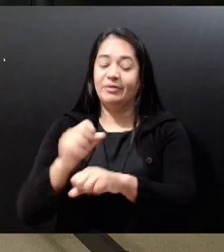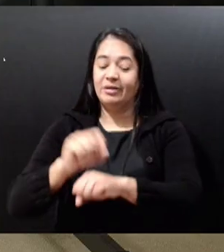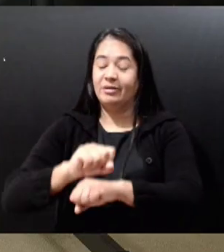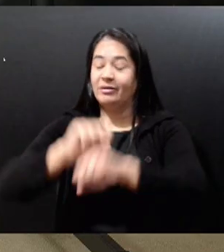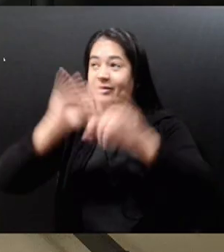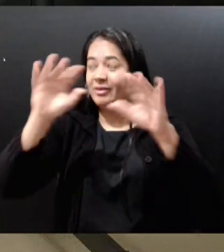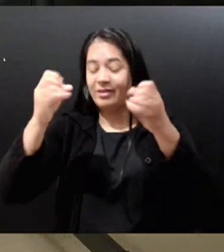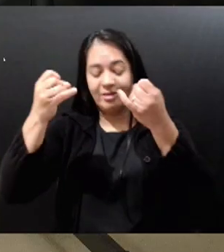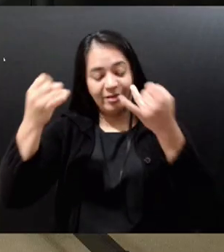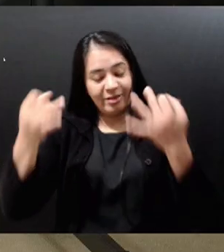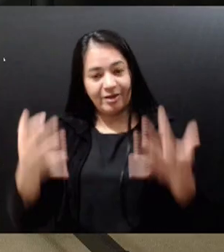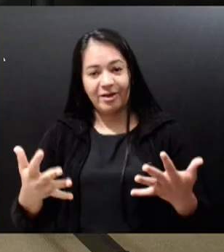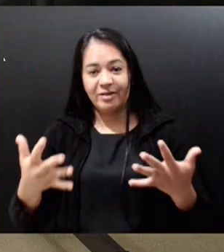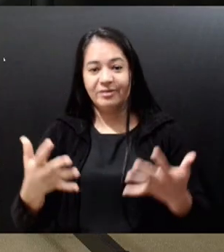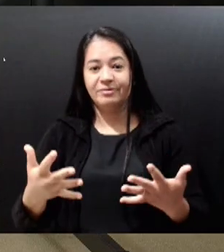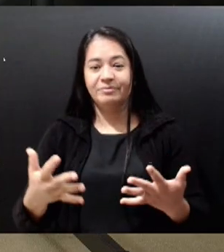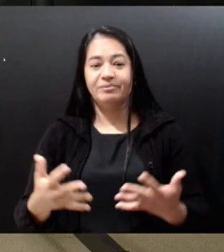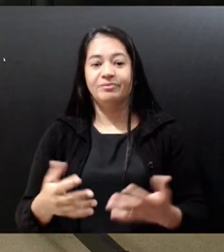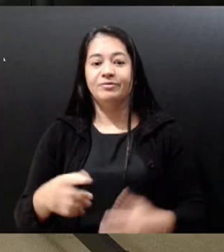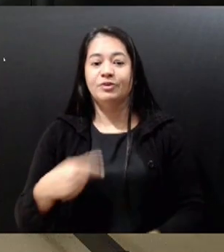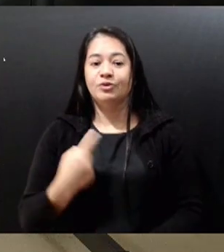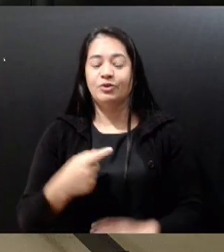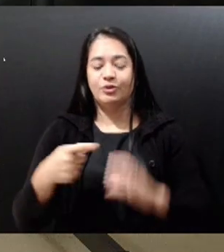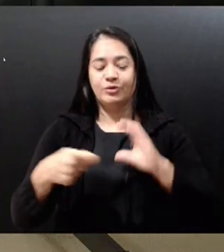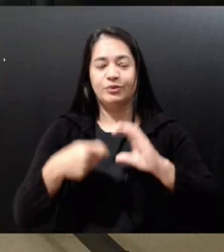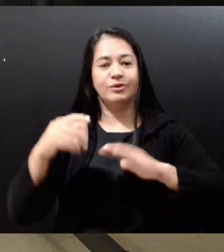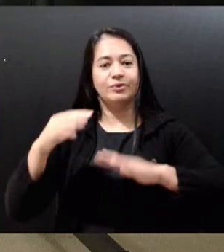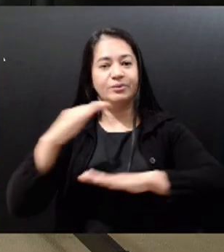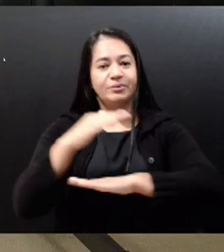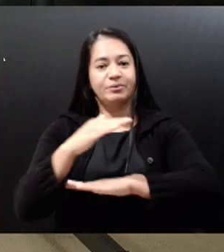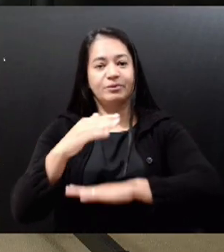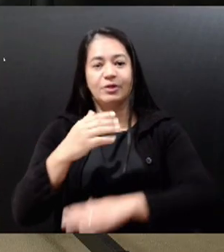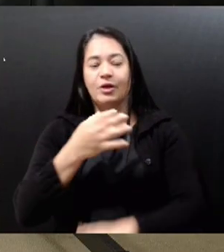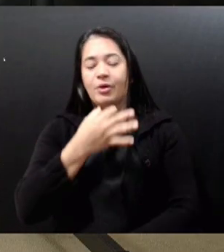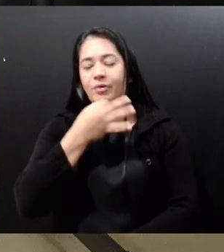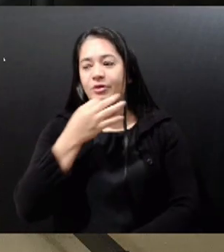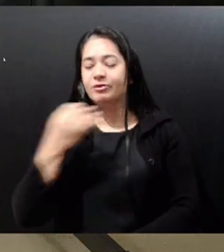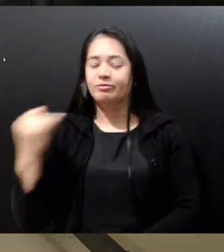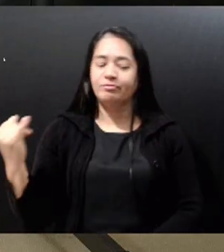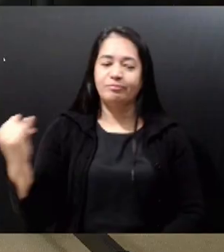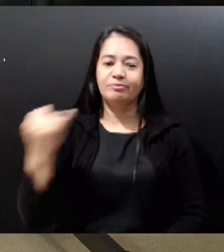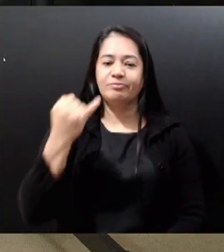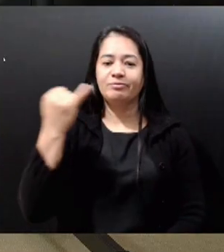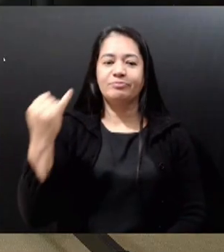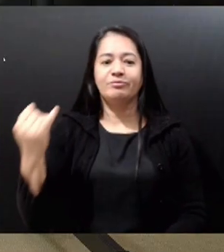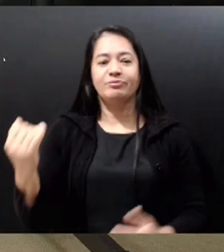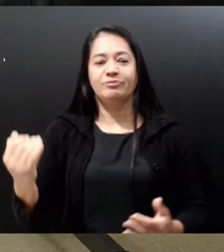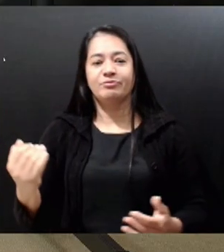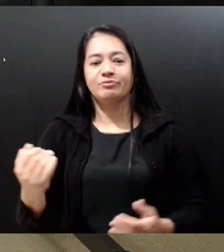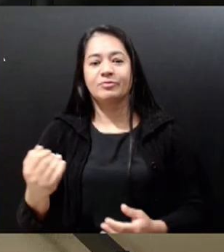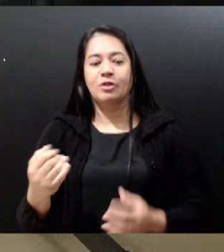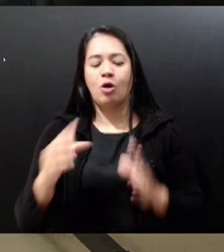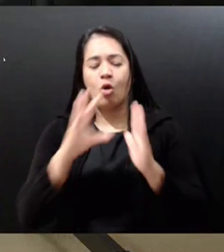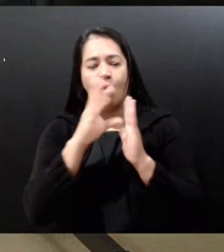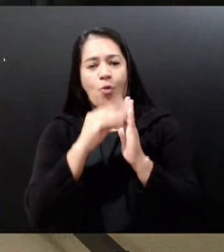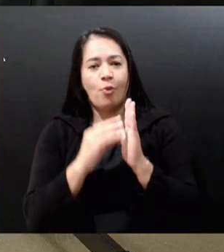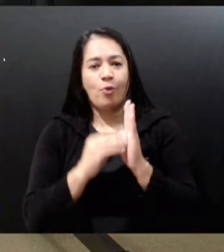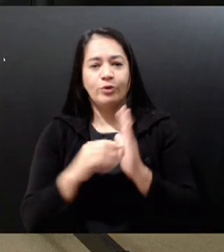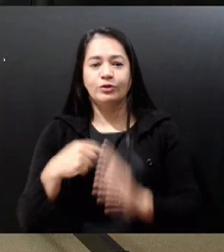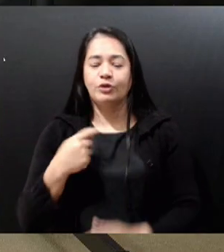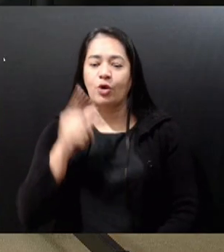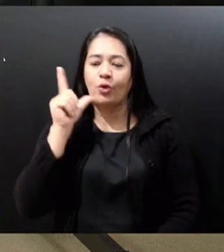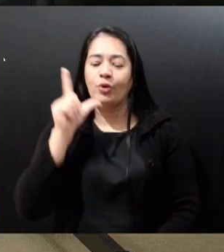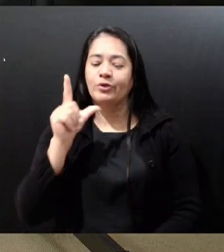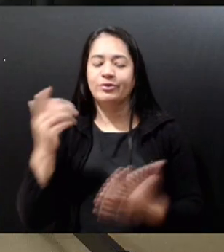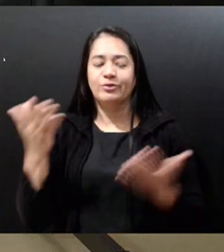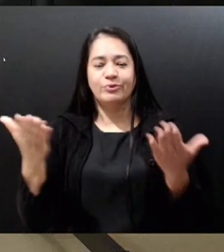nosso estúdio Câmara, acredito que foi de muita valia e um grande conteúdo que a gente conseguiu entregar, então só gratidão, muito obrigada